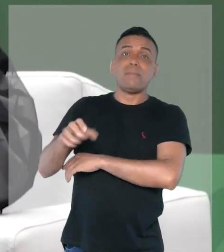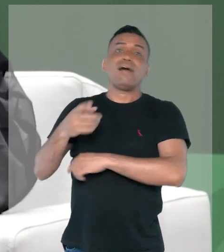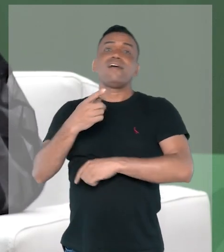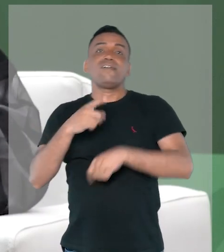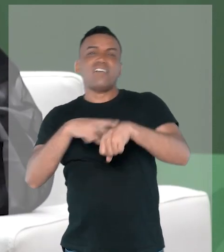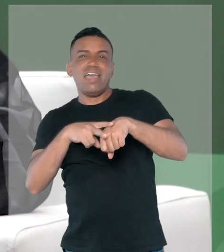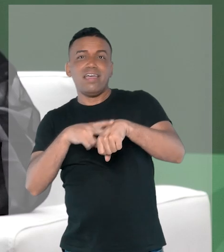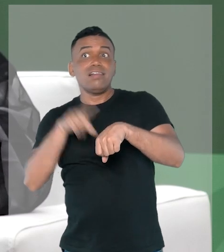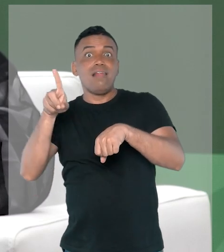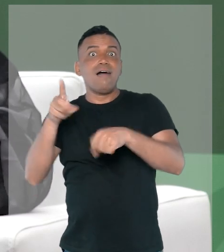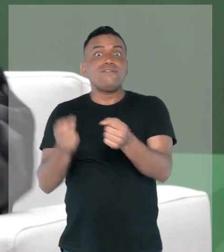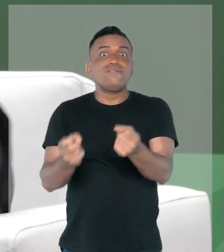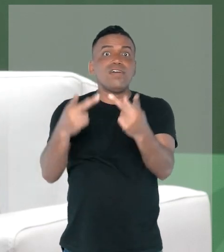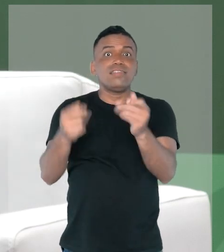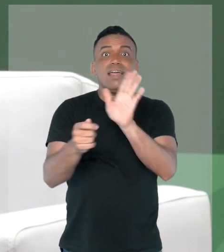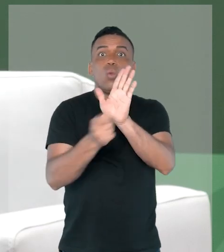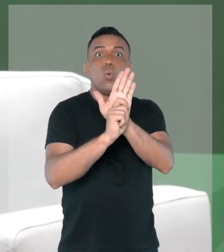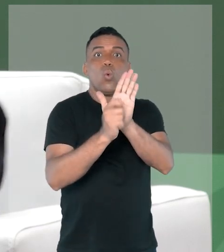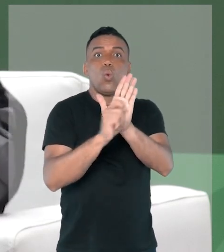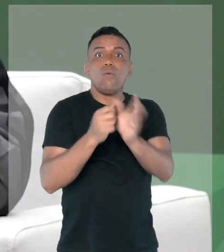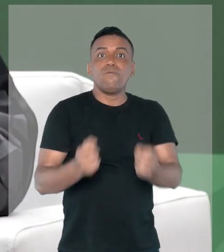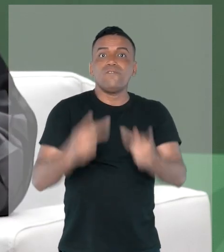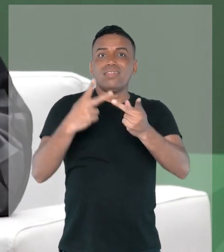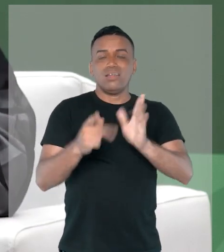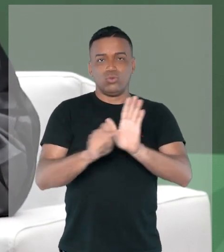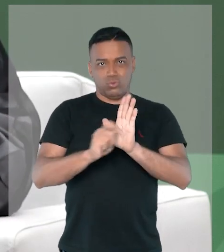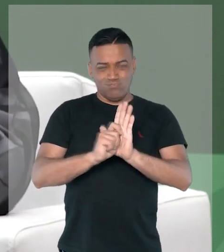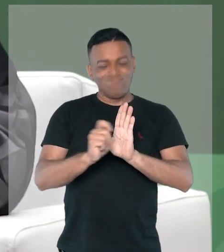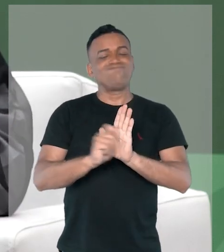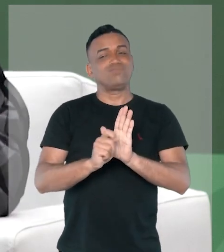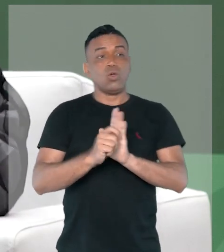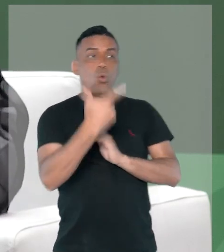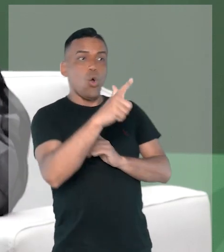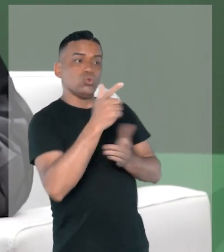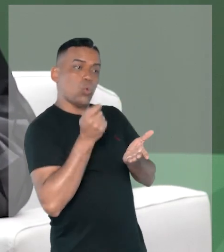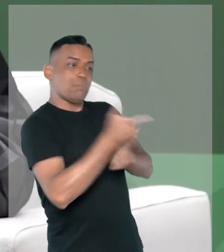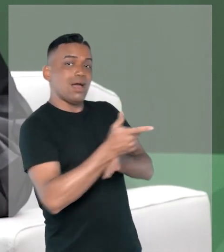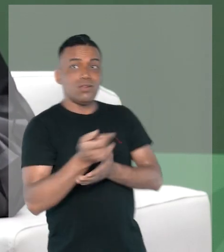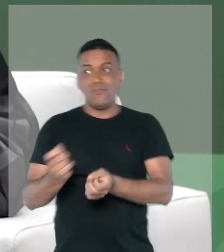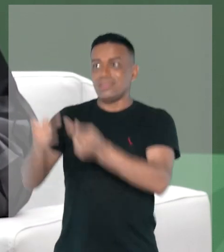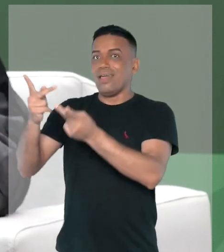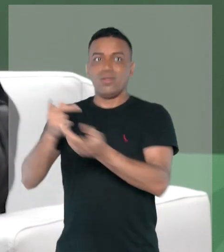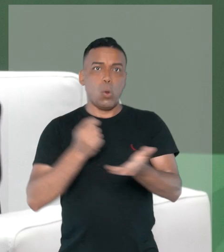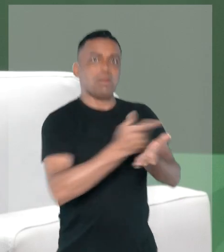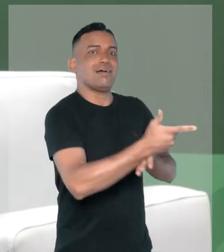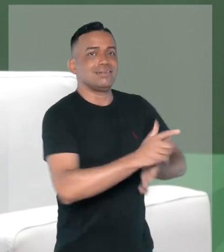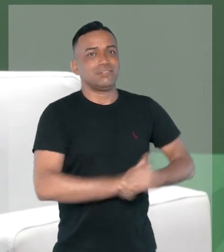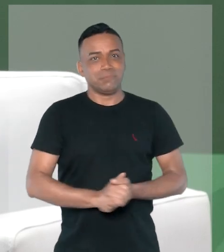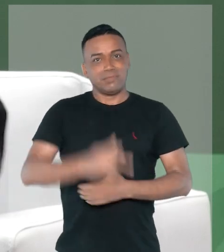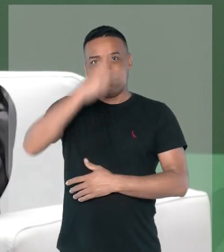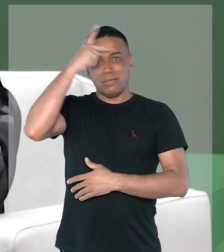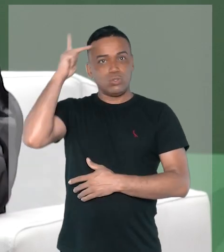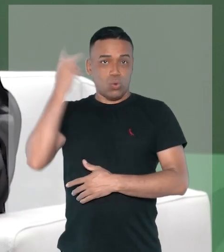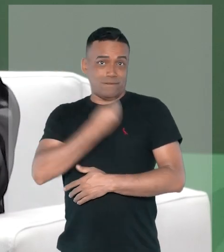estavam traficando drogas. Que bonitinhos, estavam lá. Tinha um vendendo, outro comprando, né? E moradores de